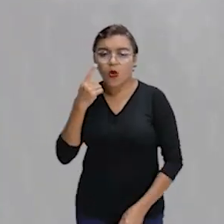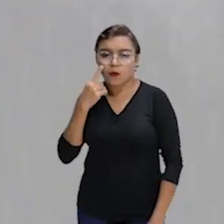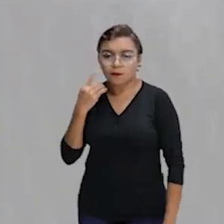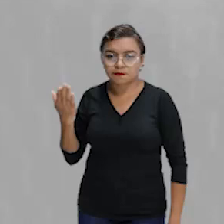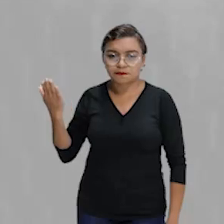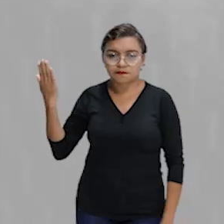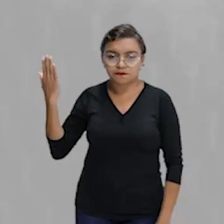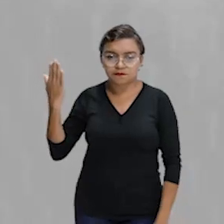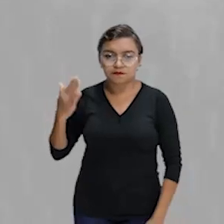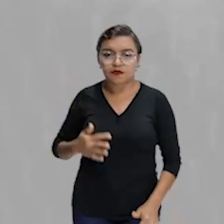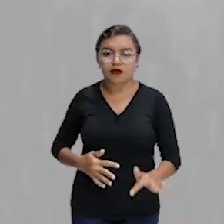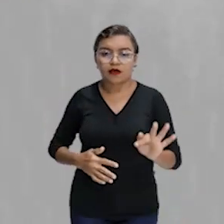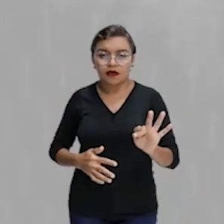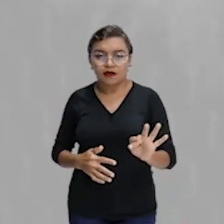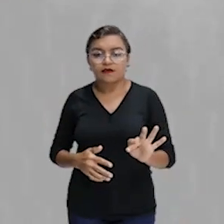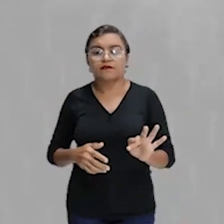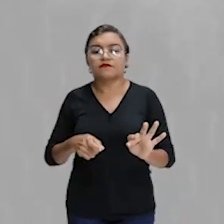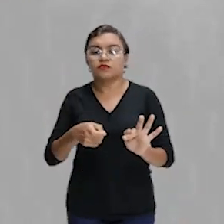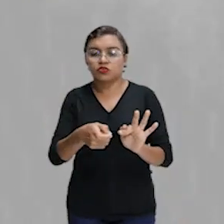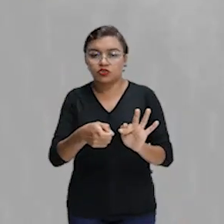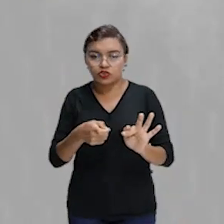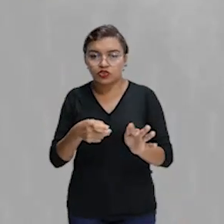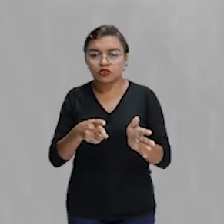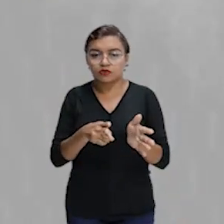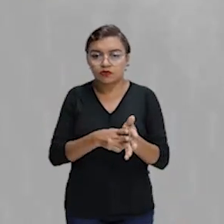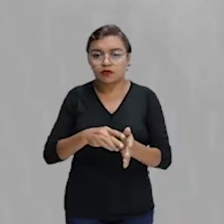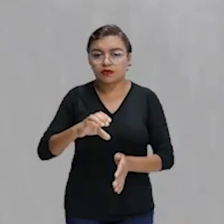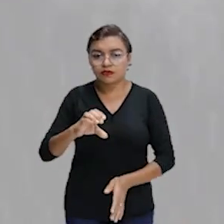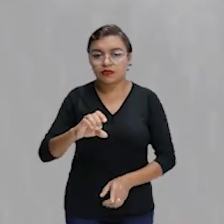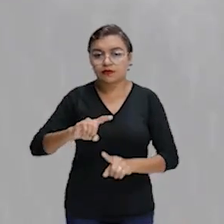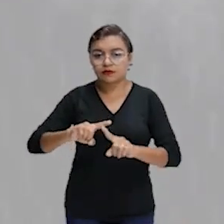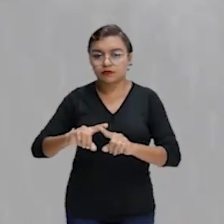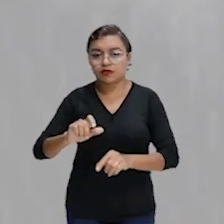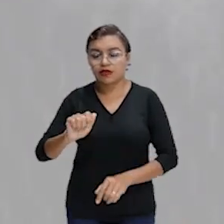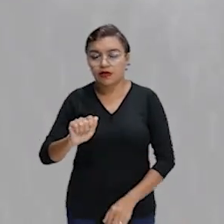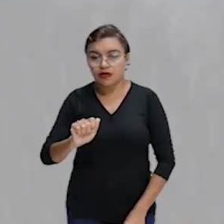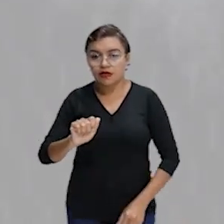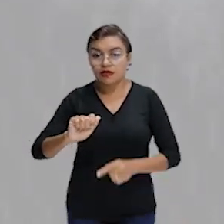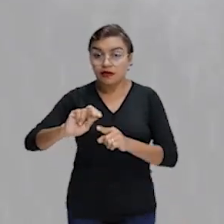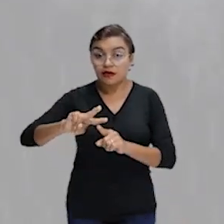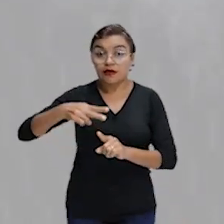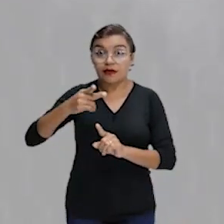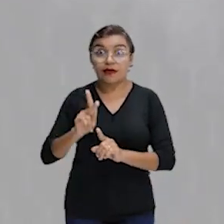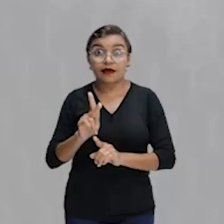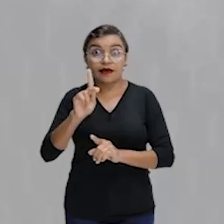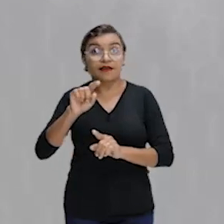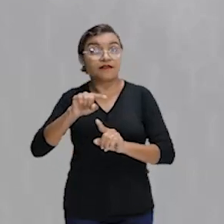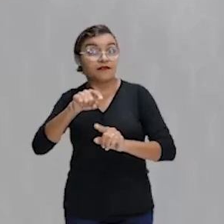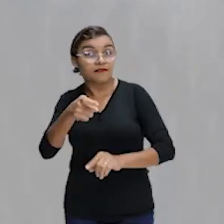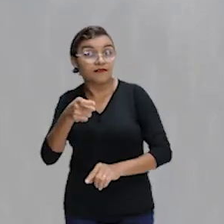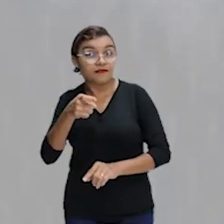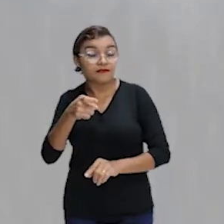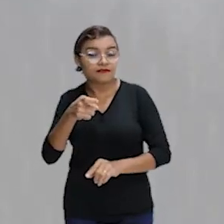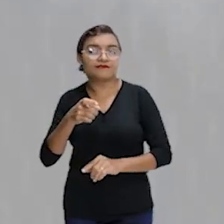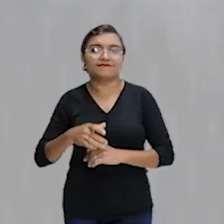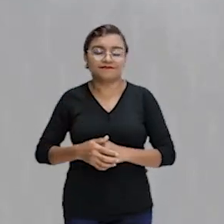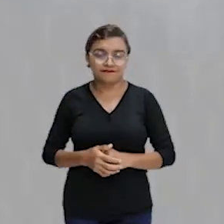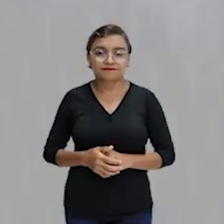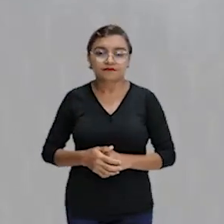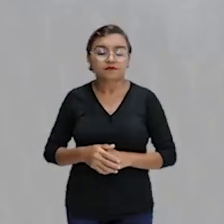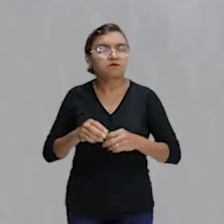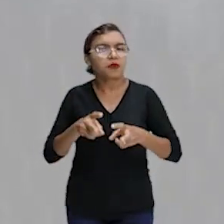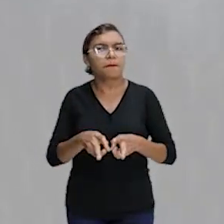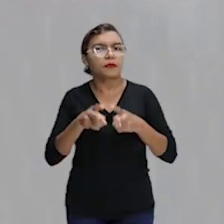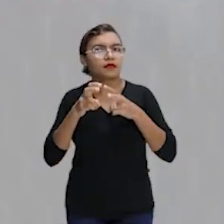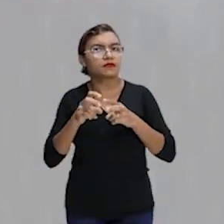escrita. F de x é igual a c que multiplica a elevado a um k vezes o x. Então, aqui você já